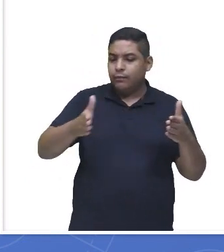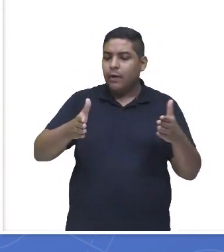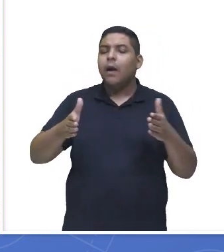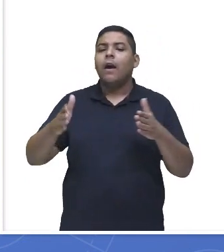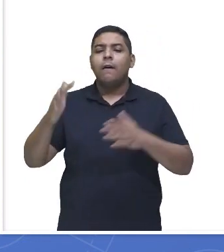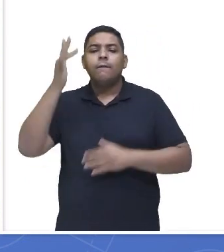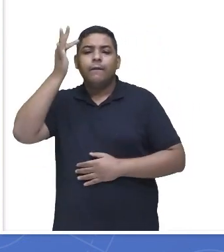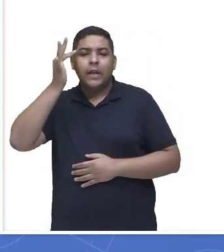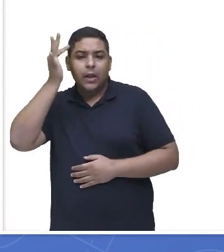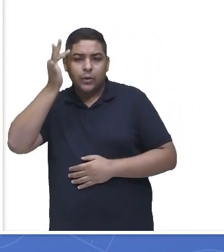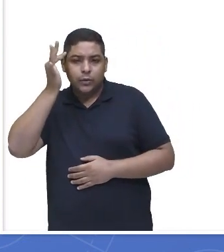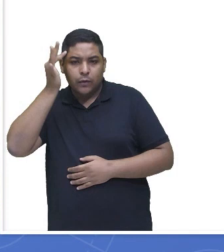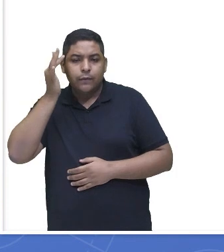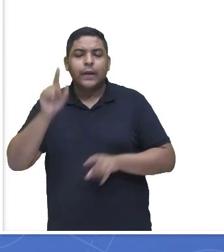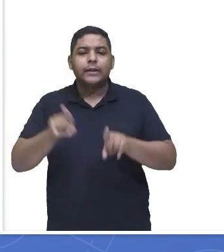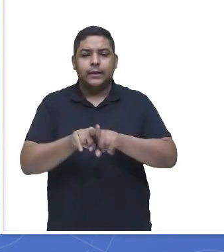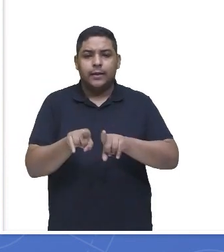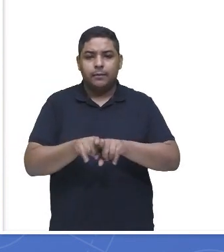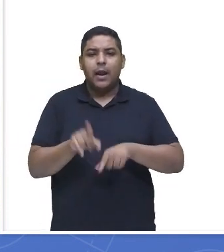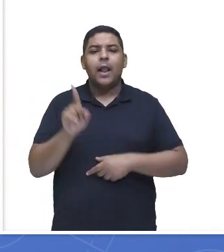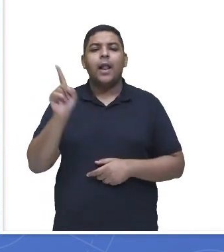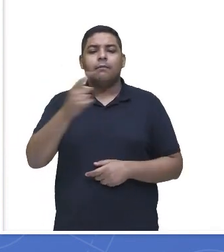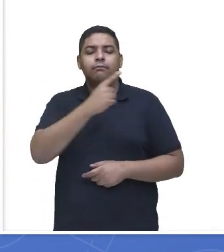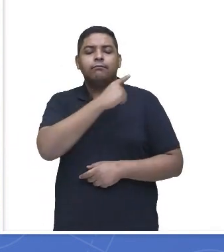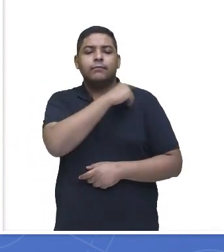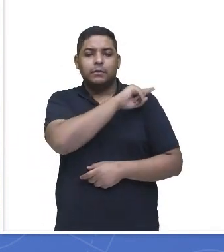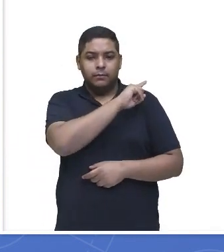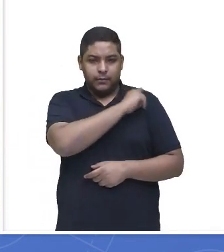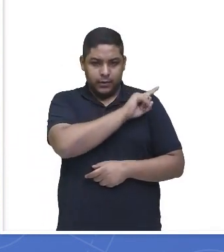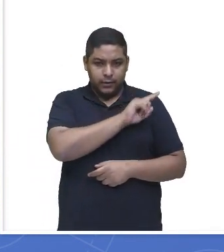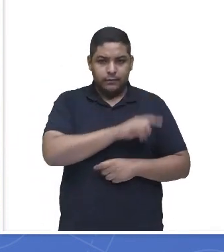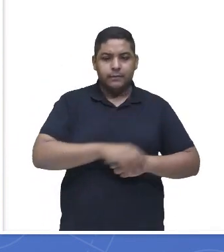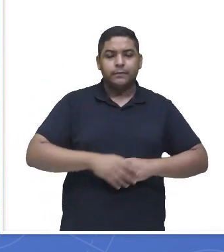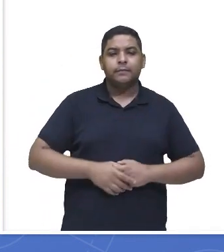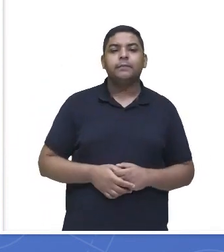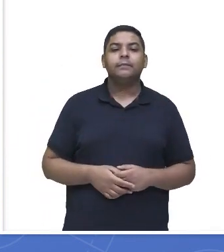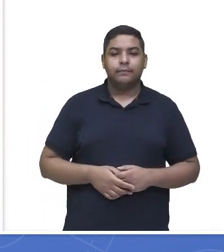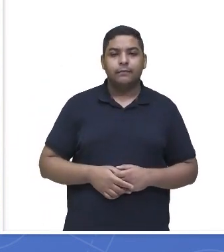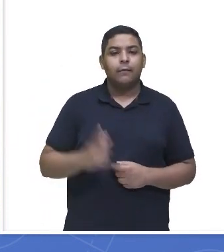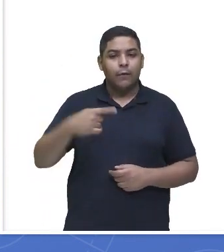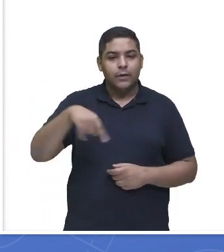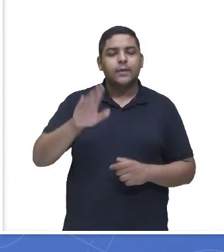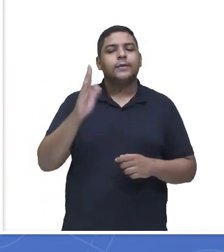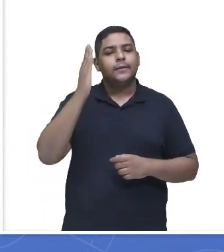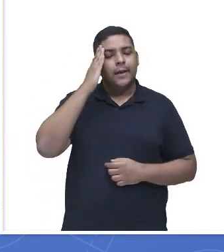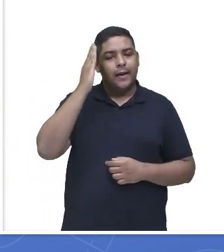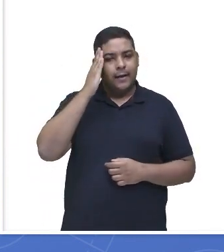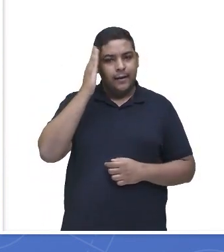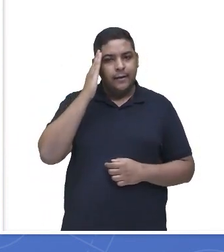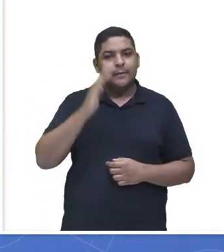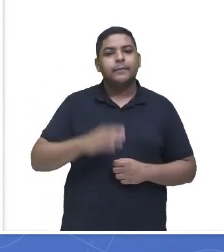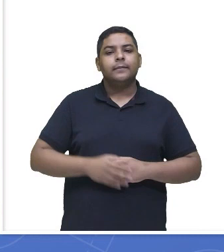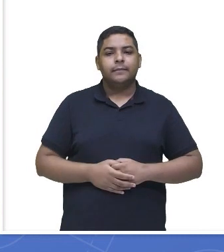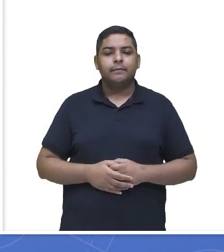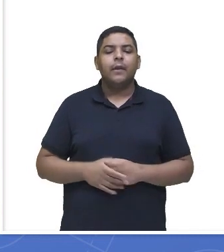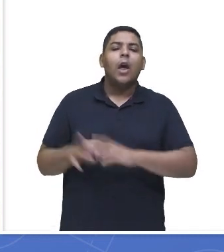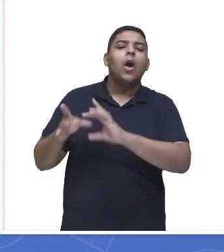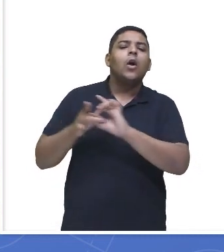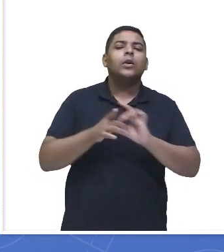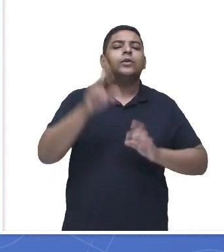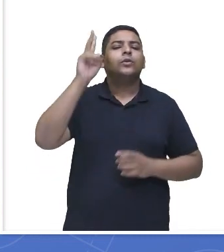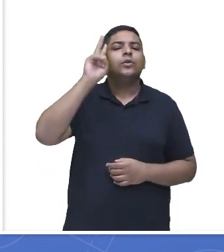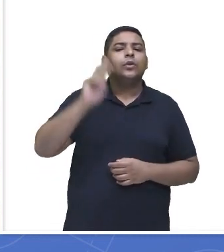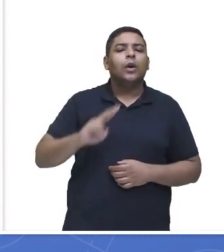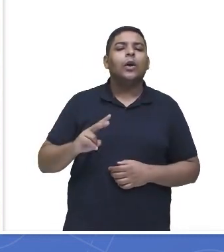estudaram também lá na primeira série. Vocês estão sabendo de tudo isso daí que eu sei. Outro contexto histórico muito